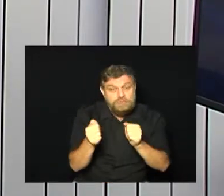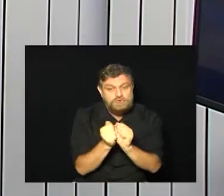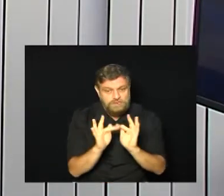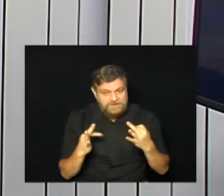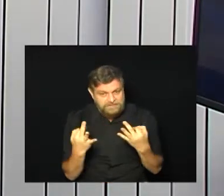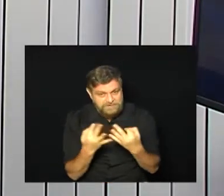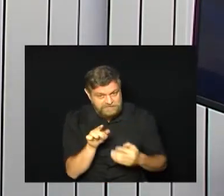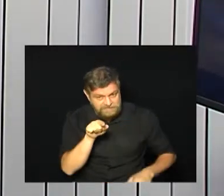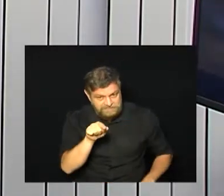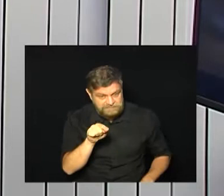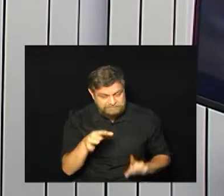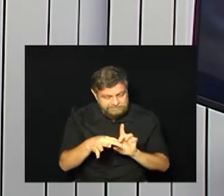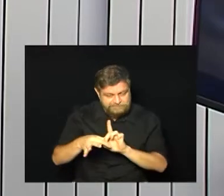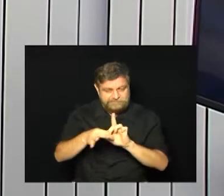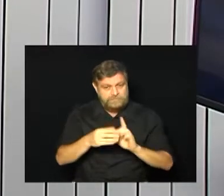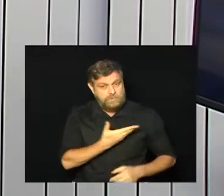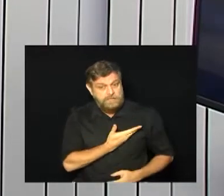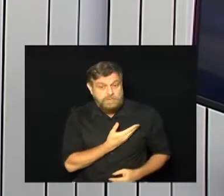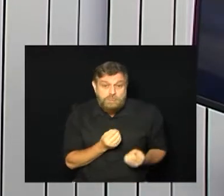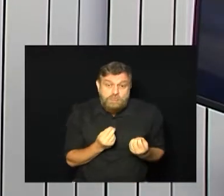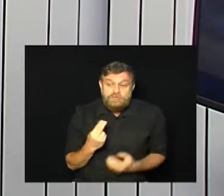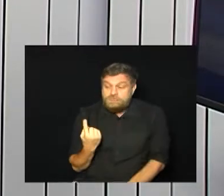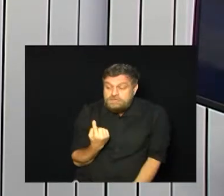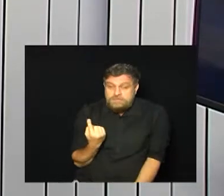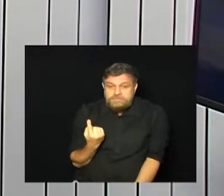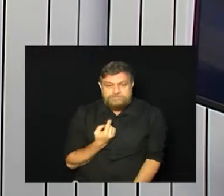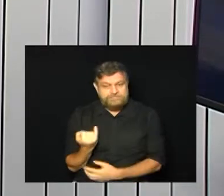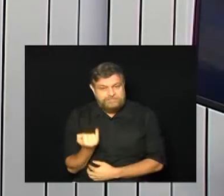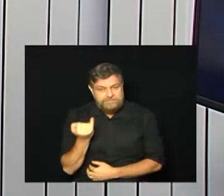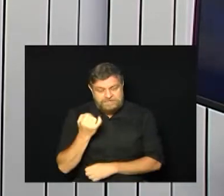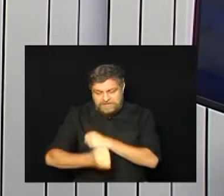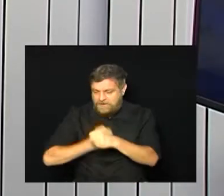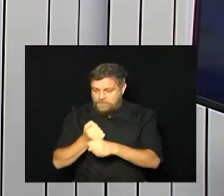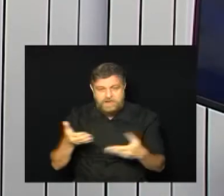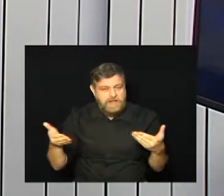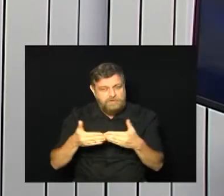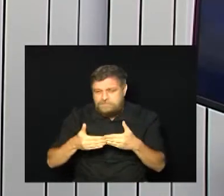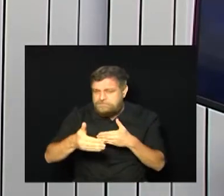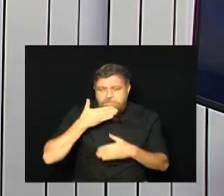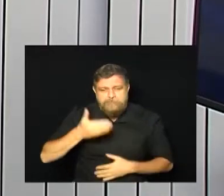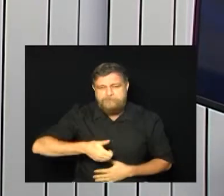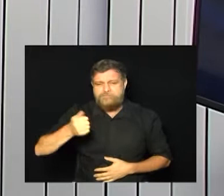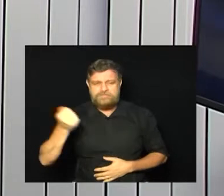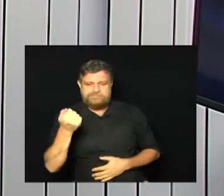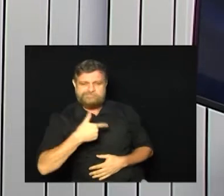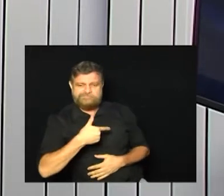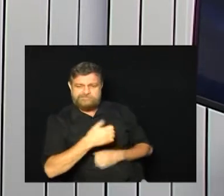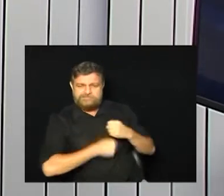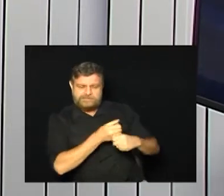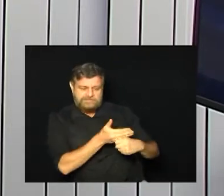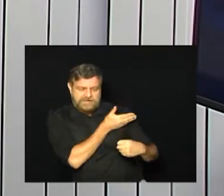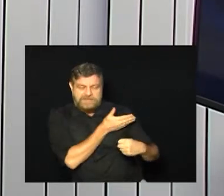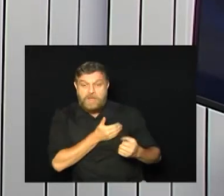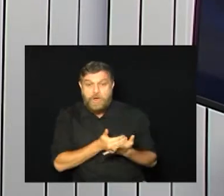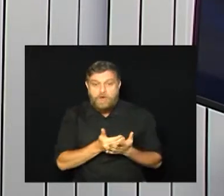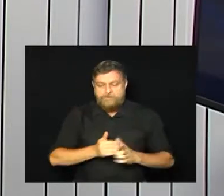família, amigos, sozinho? Bom, o importante é que este ano seja muito melhor que o último. Começa agora o Câmara